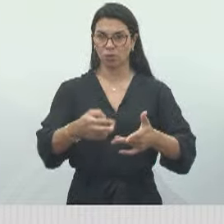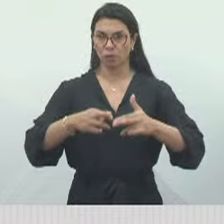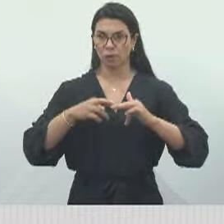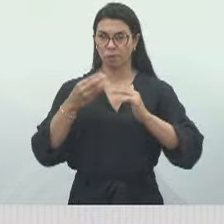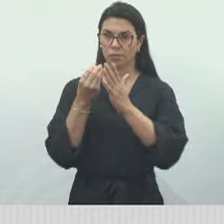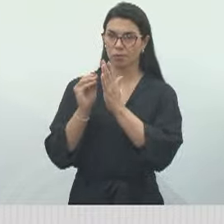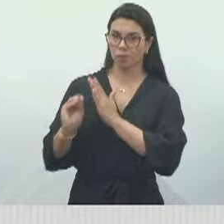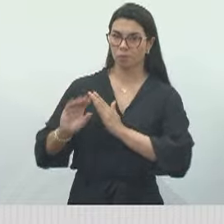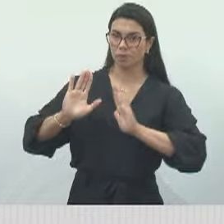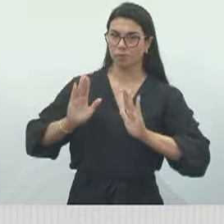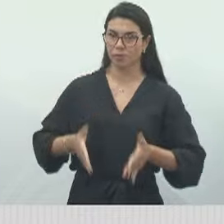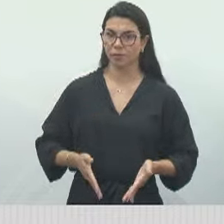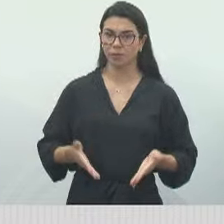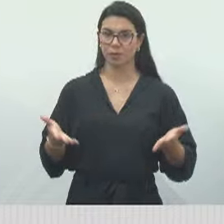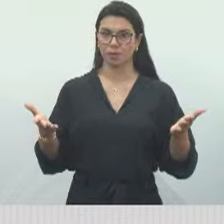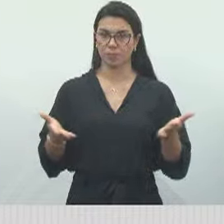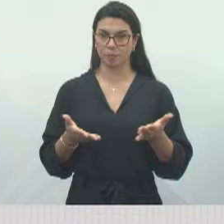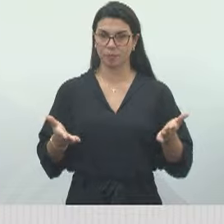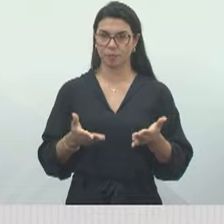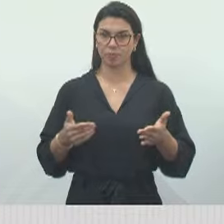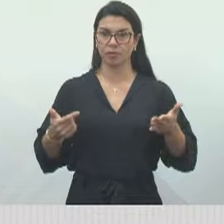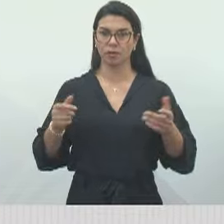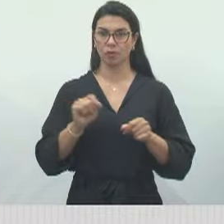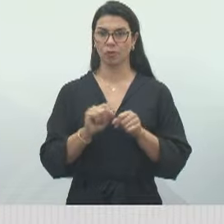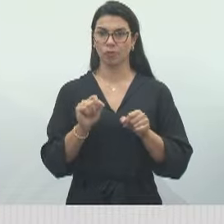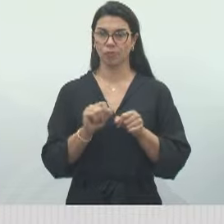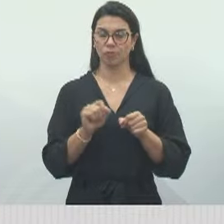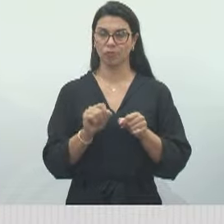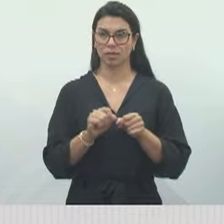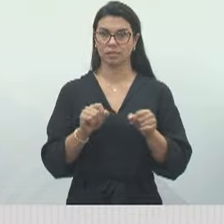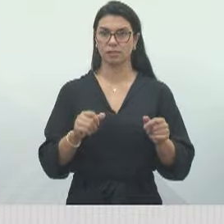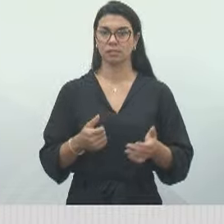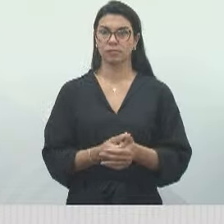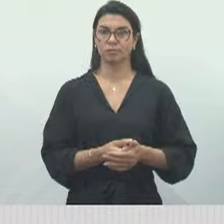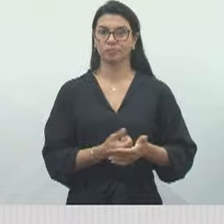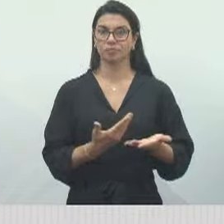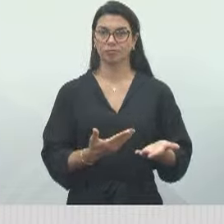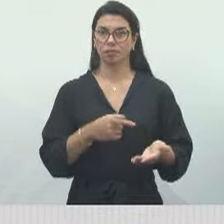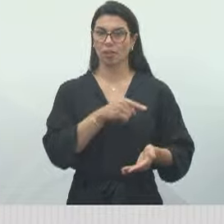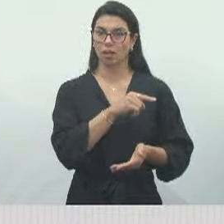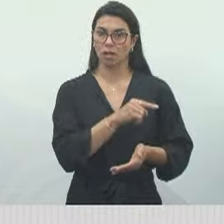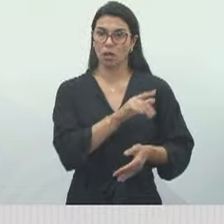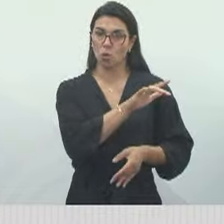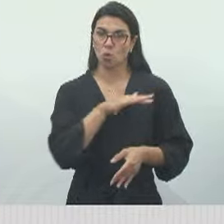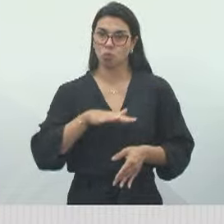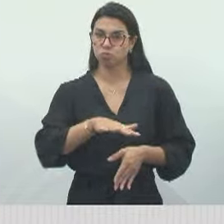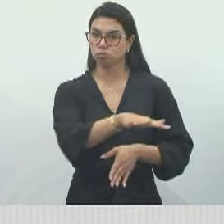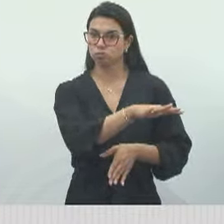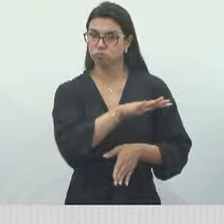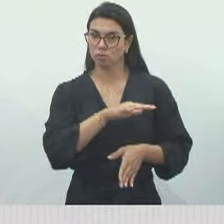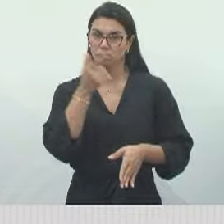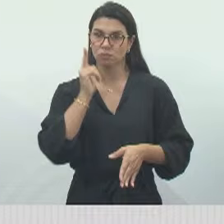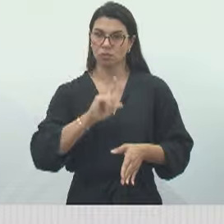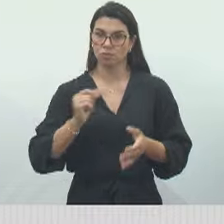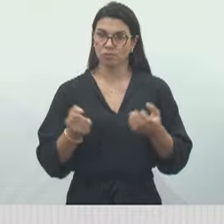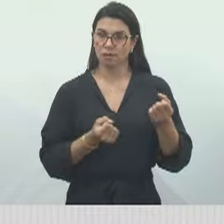hoje para que ele faça o acostamento ali urgente, porque vai acontecer um